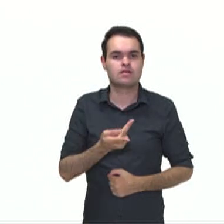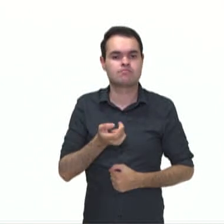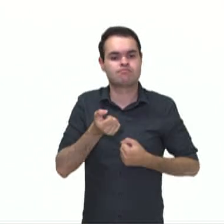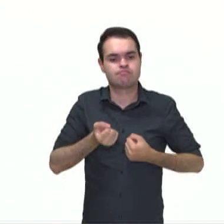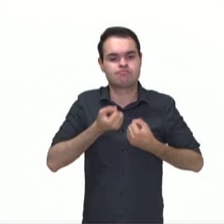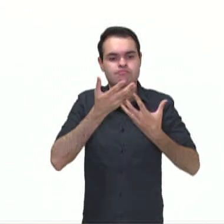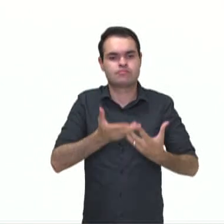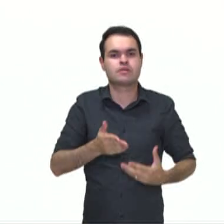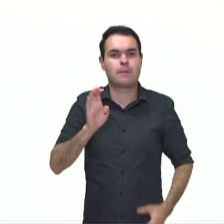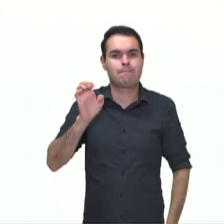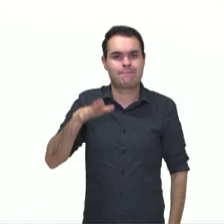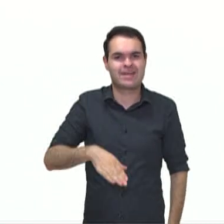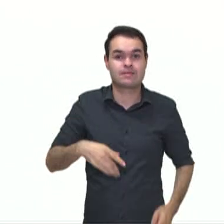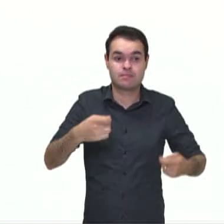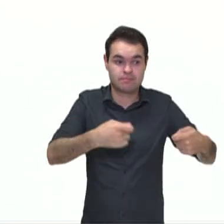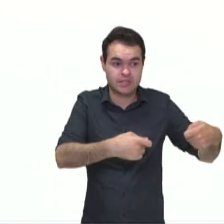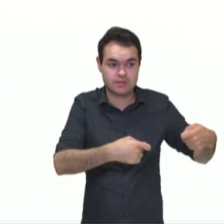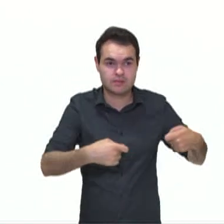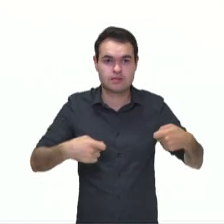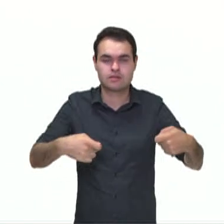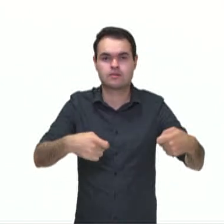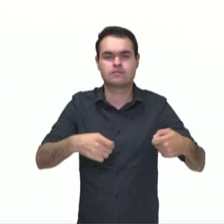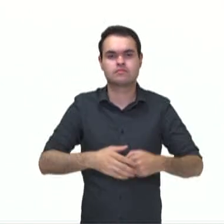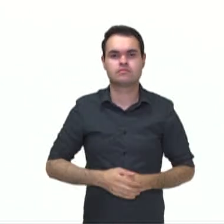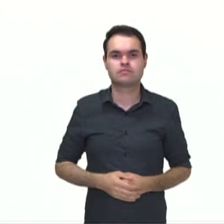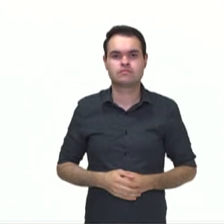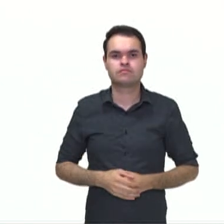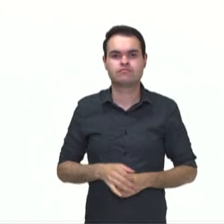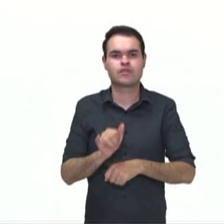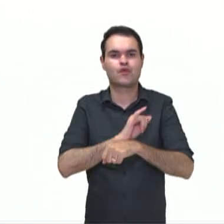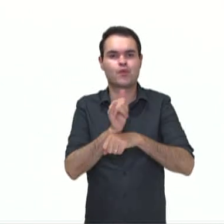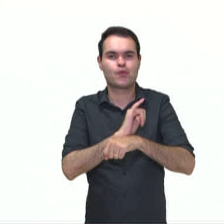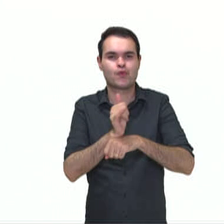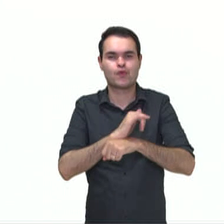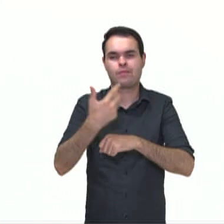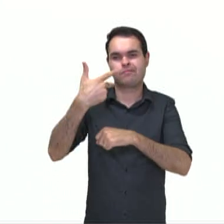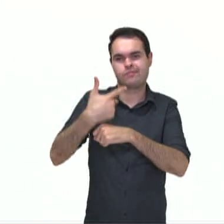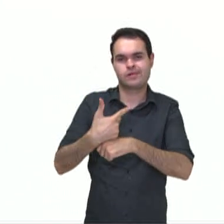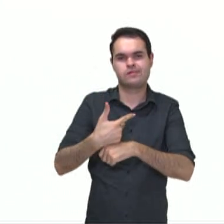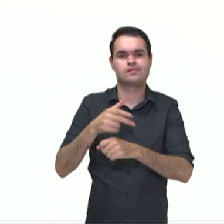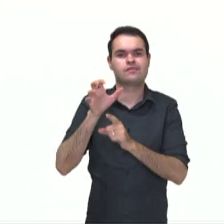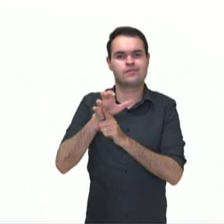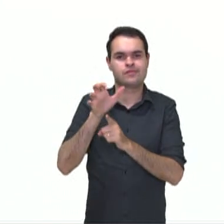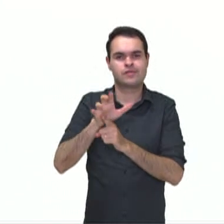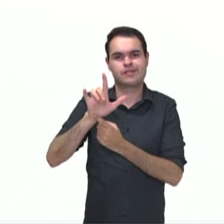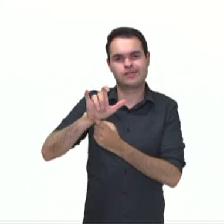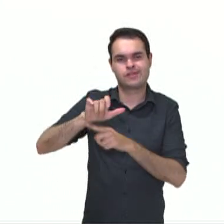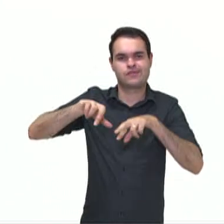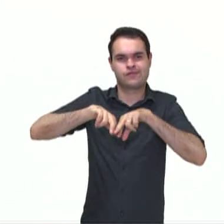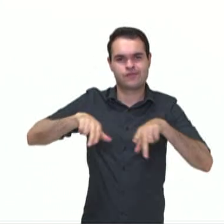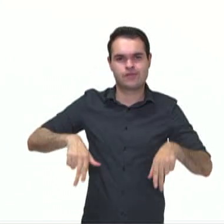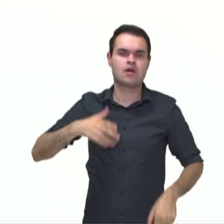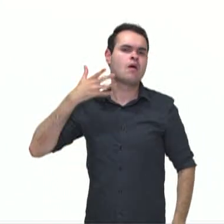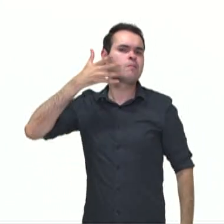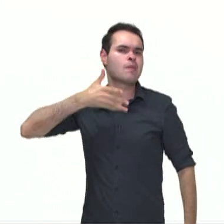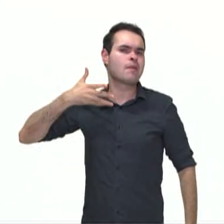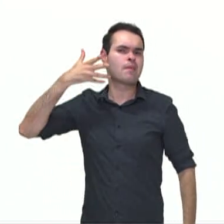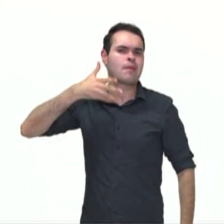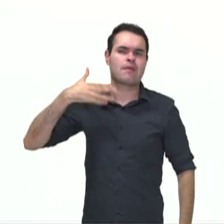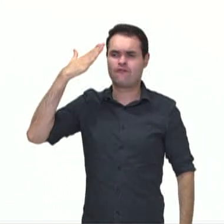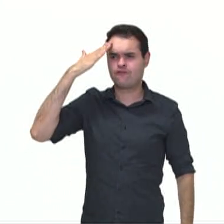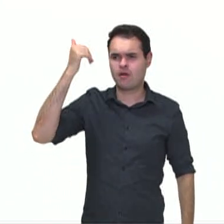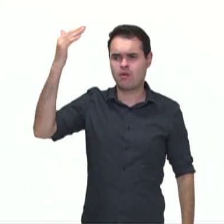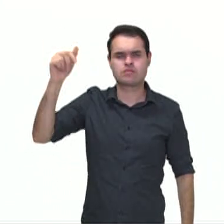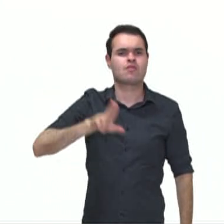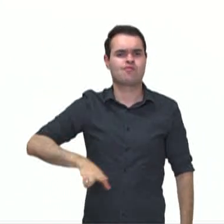uma necessidade. YouTubers, influenciadores digitais, palestrantes de sucesso usam